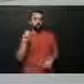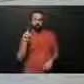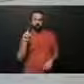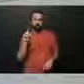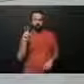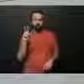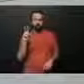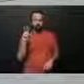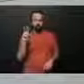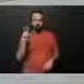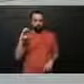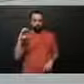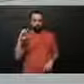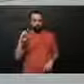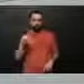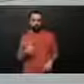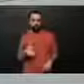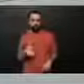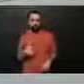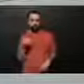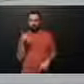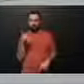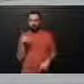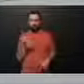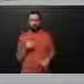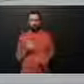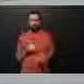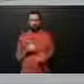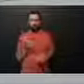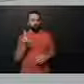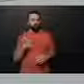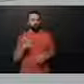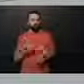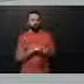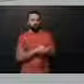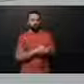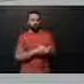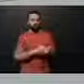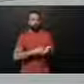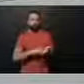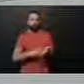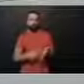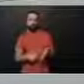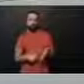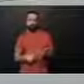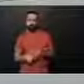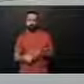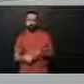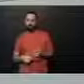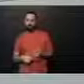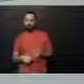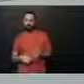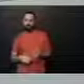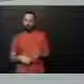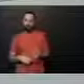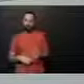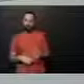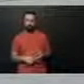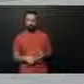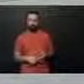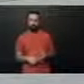Reparem bem que ela está utilizando o caderno. Vocês também precisam acompanhar com o caderno, a apostila de vocês, para não perder nenhum